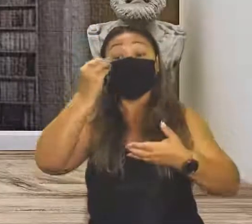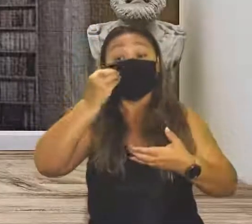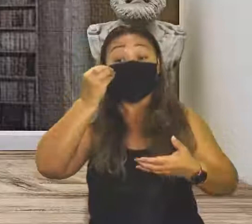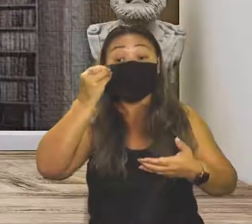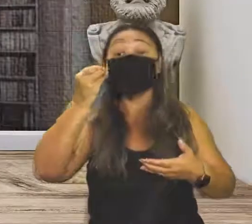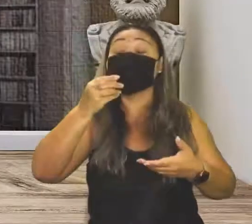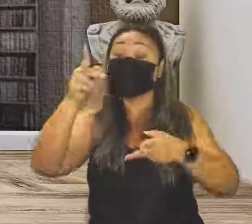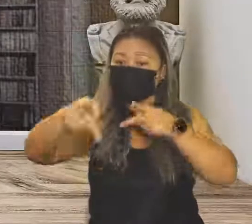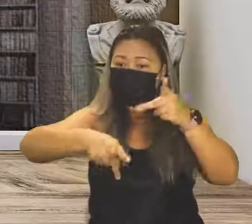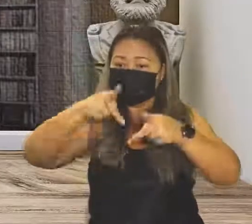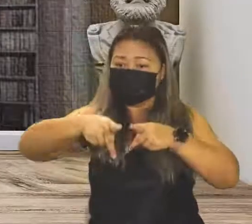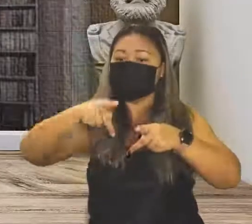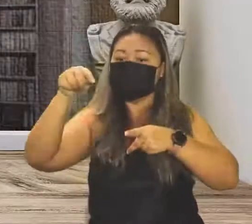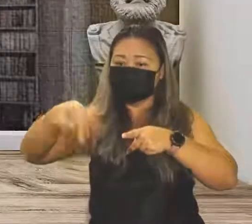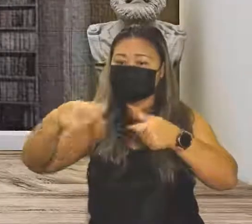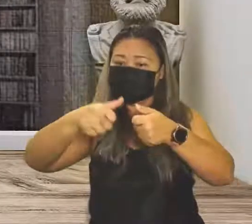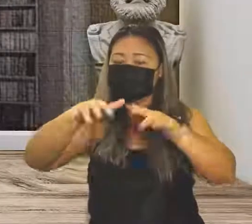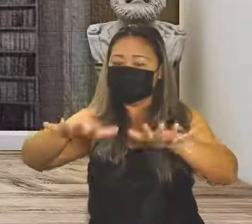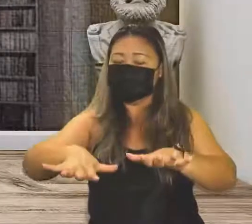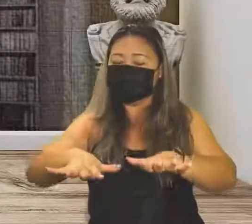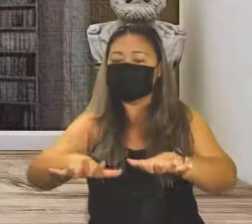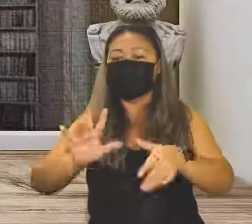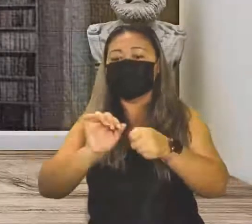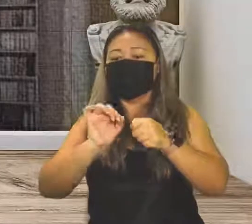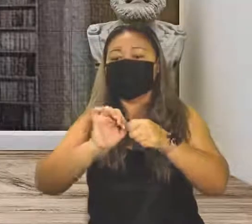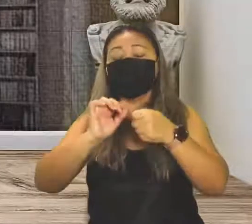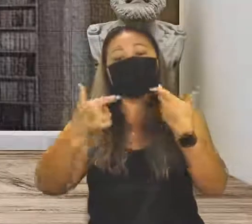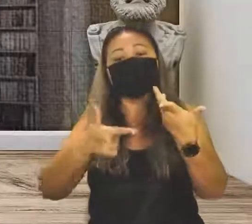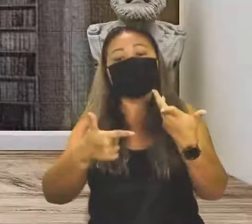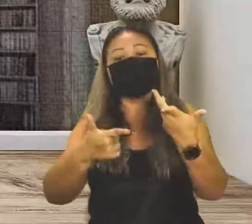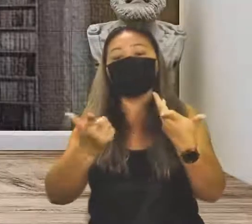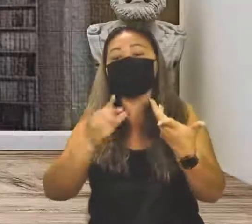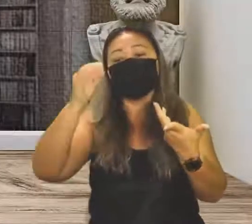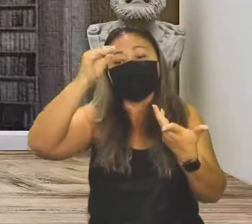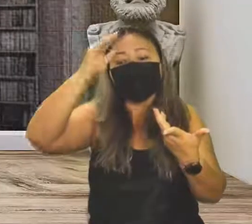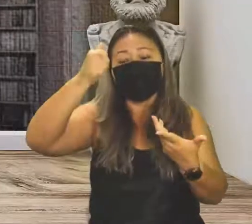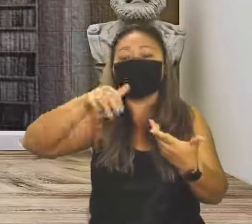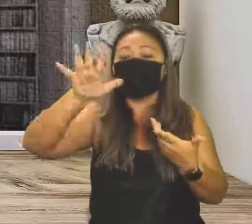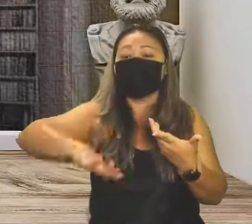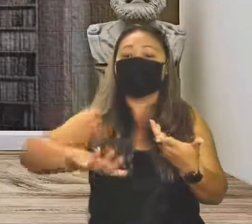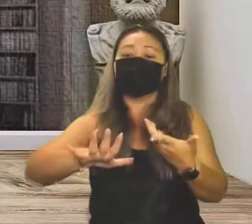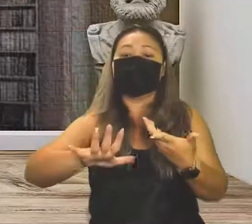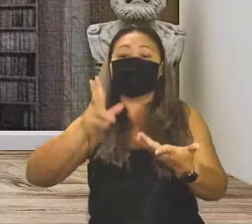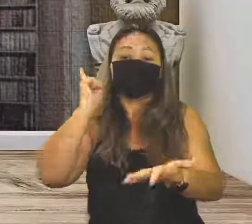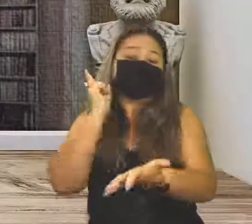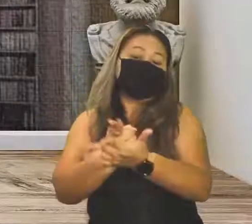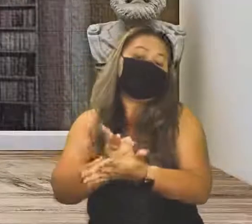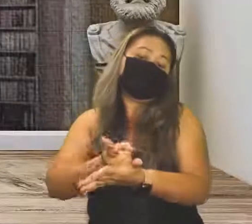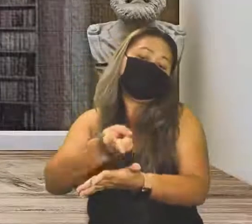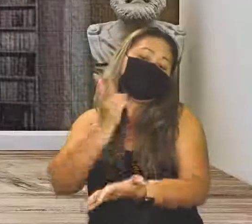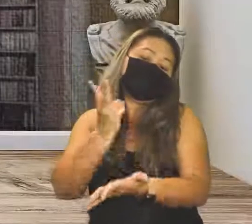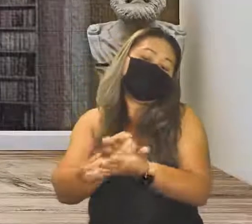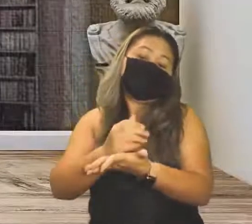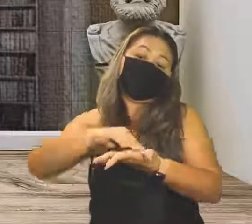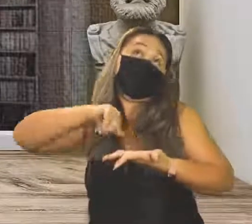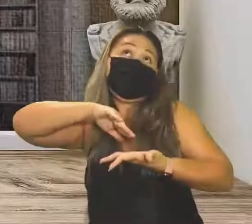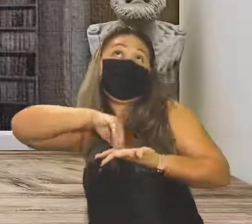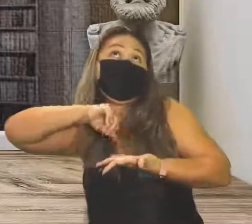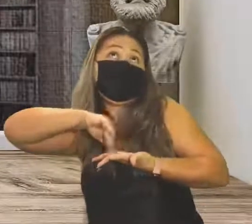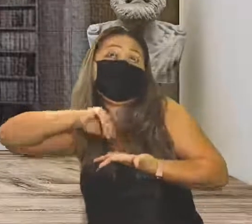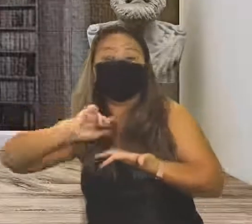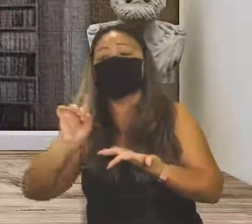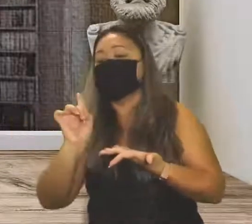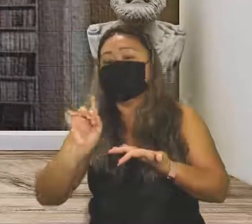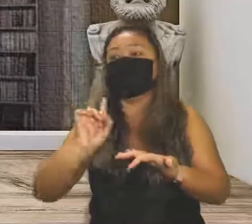ali. Ele deve ser valorizado, porém não é um conhecimento que fica fixo, tá? Dogmático, só ele e os outros não.